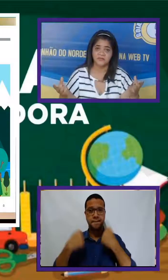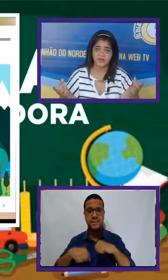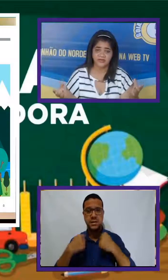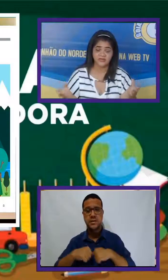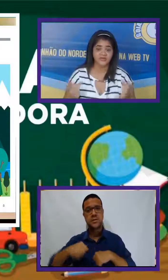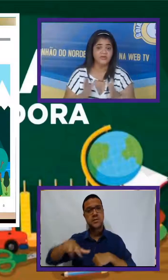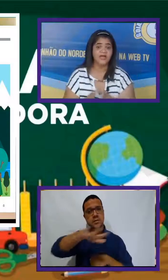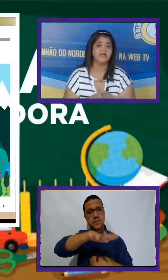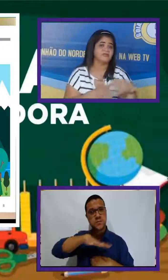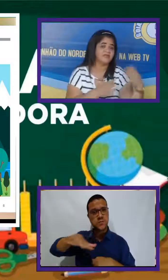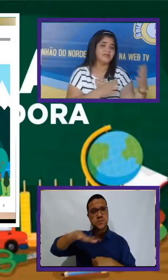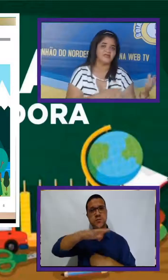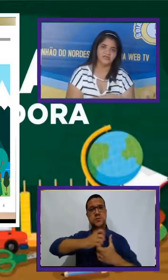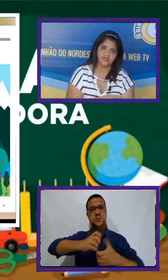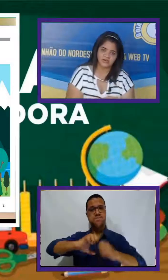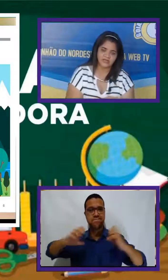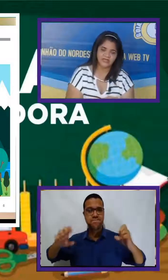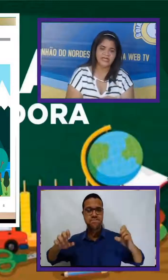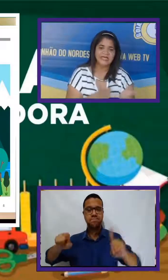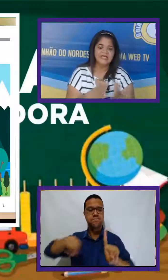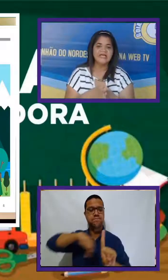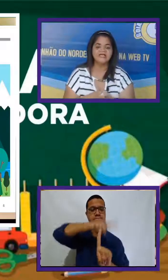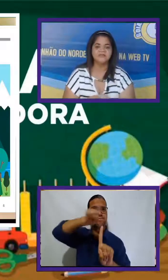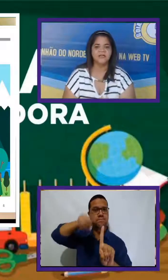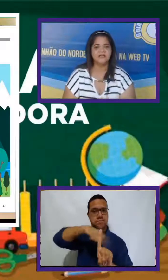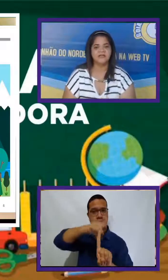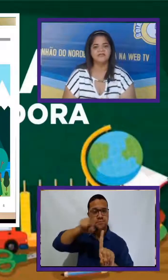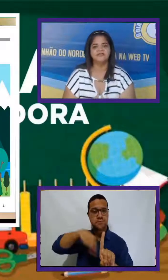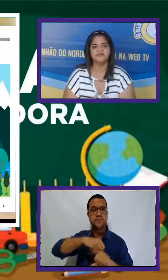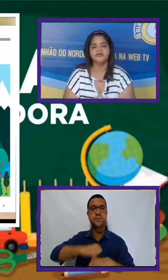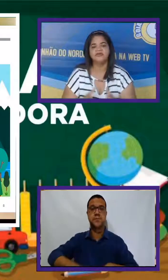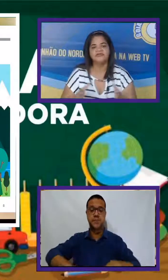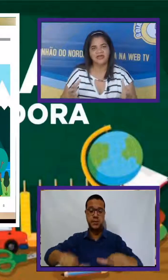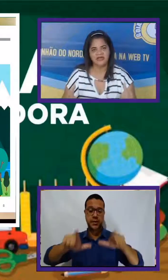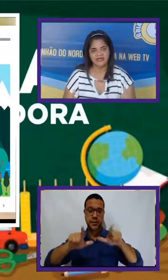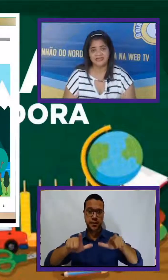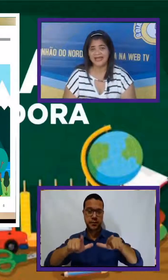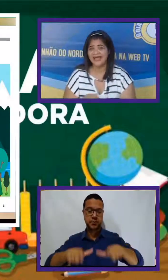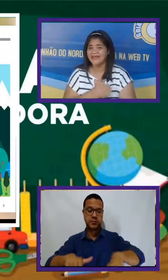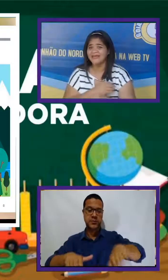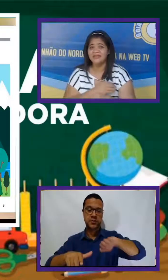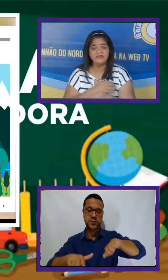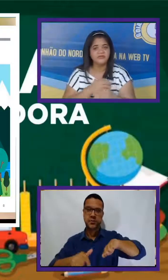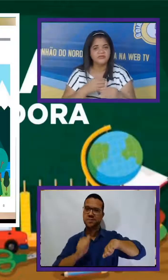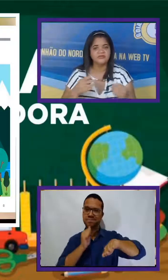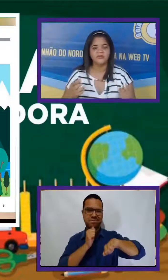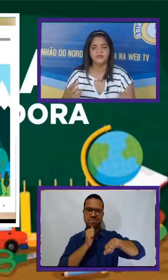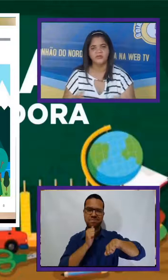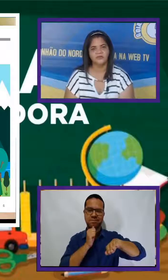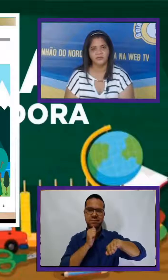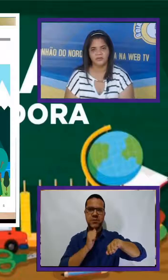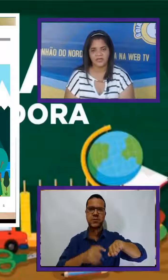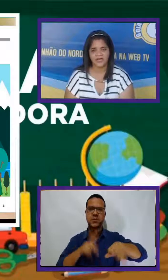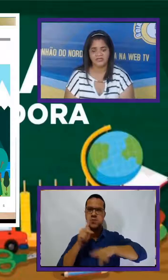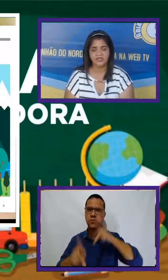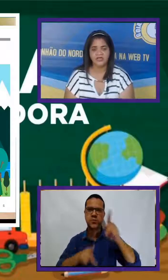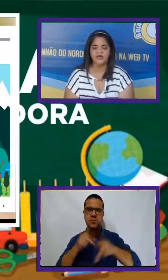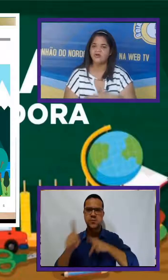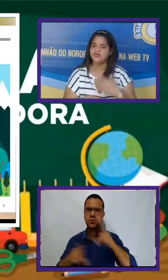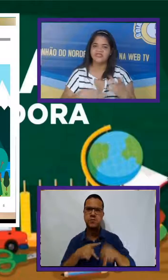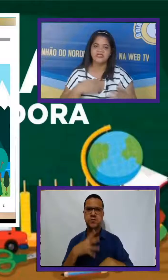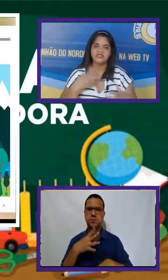Grandes espaços No caso Da energia eólica E as placas Fotováicas Ainda não são Muito